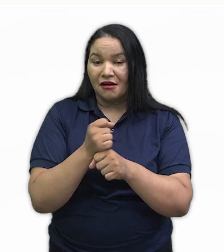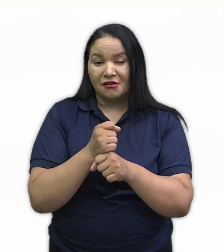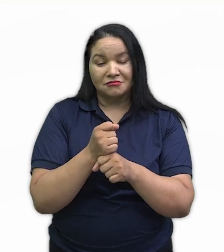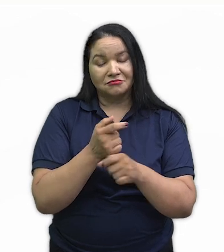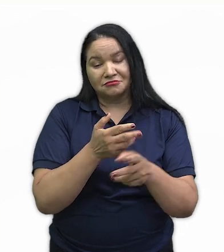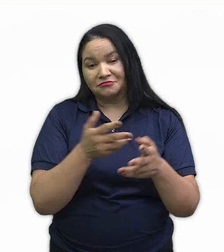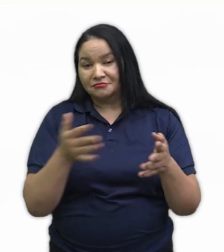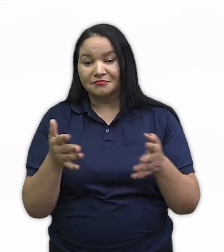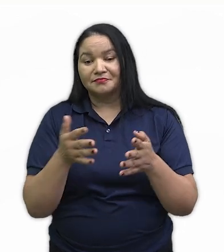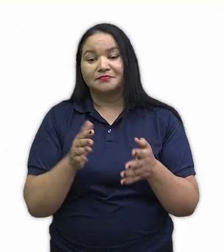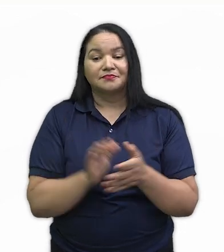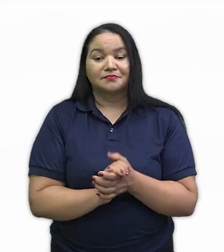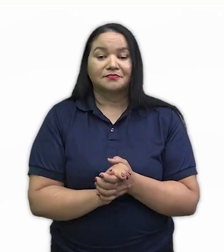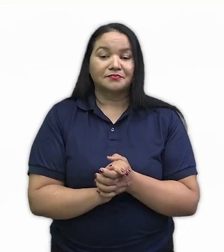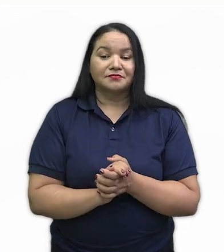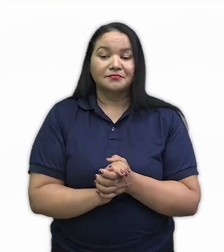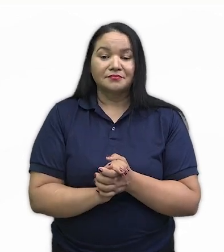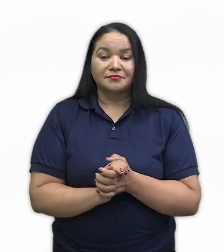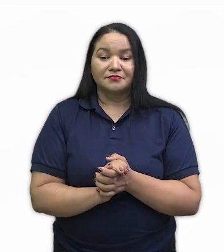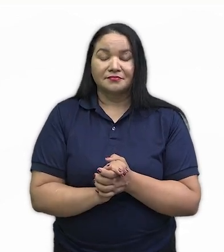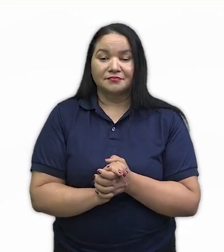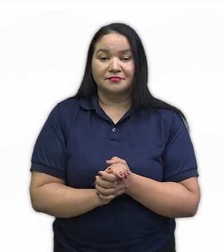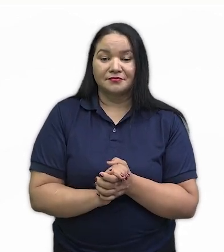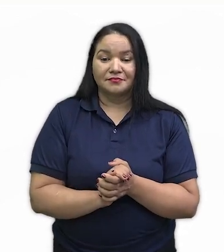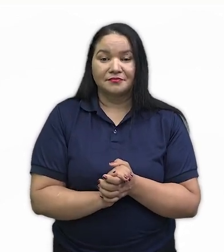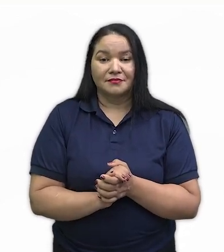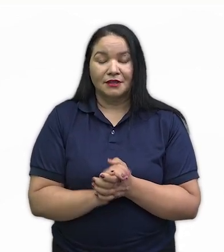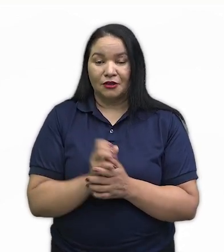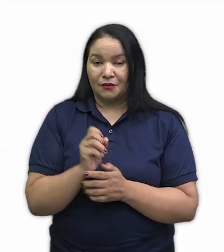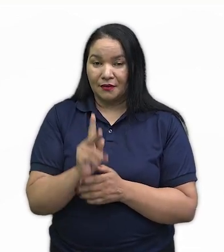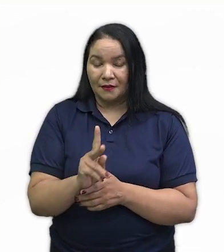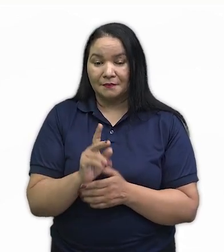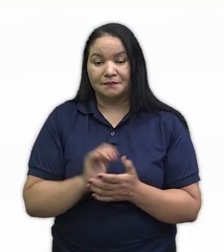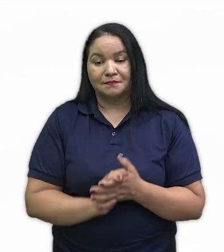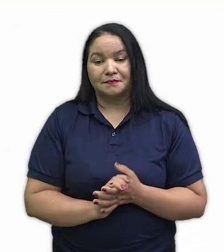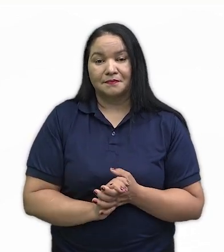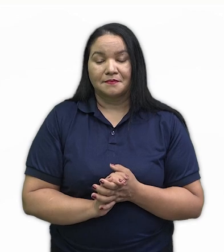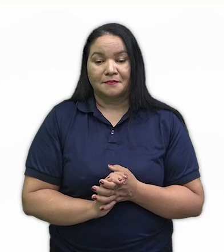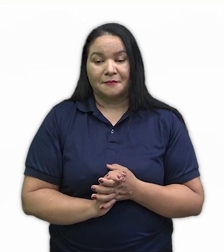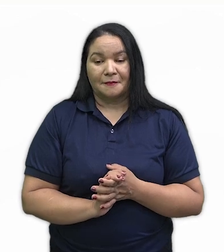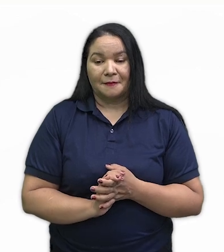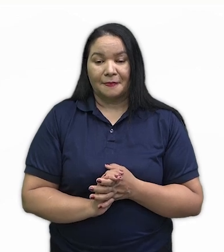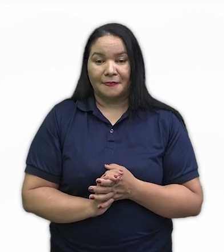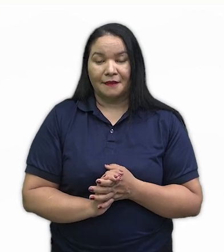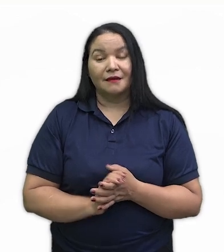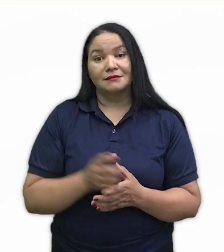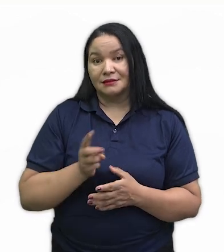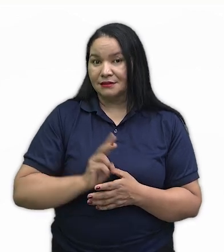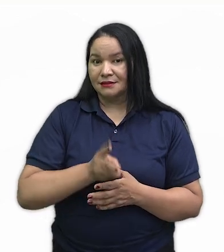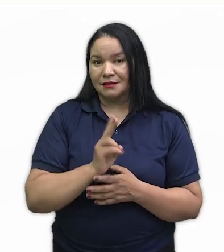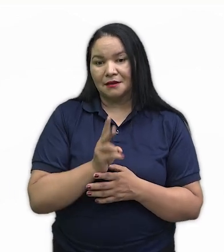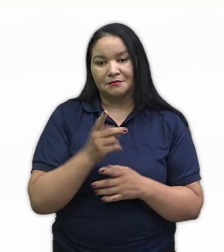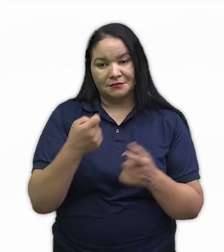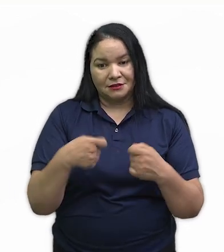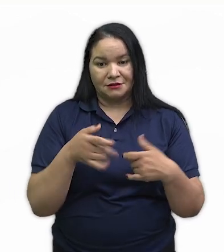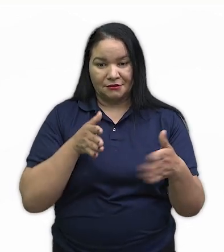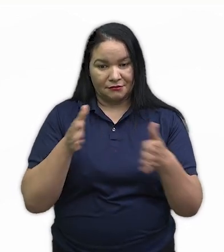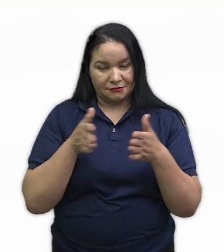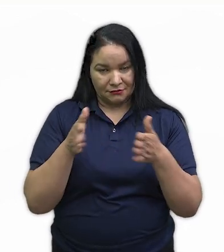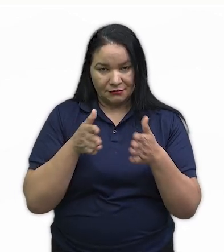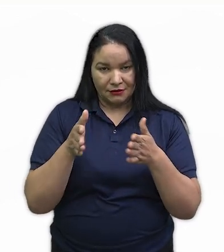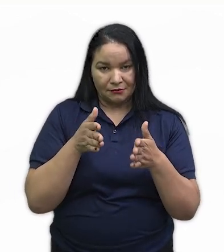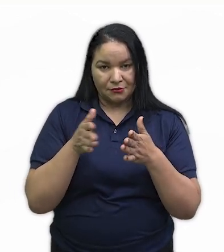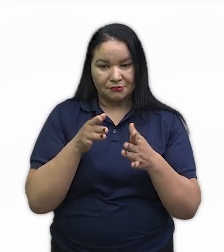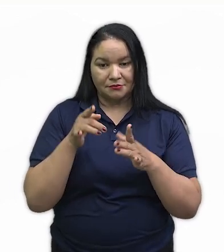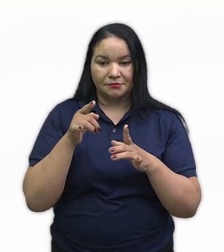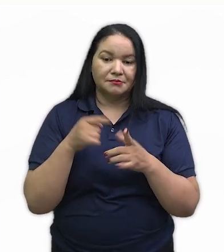várias unidades aí de medidas. Tudo bem? Sempre que essa unidade tem que ser tempo, medida de